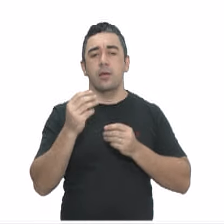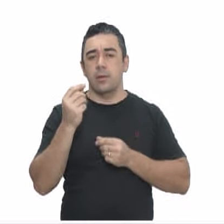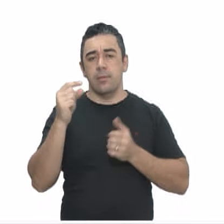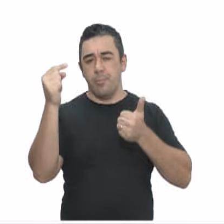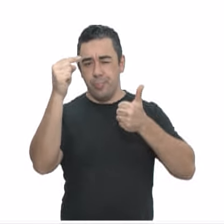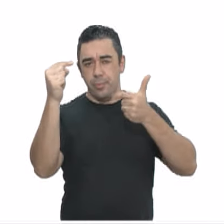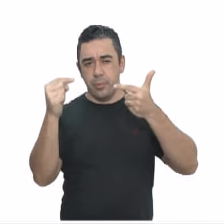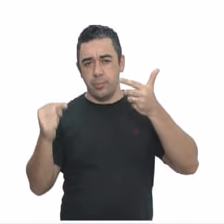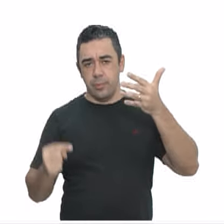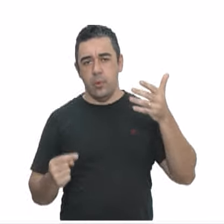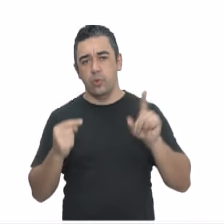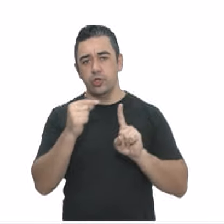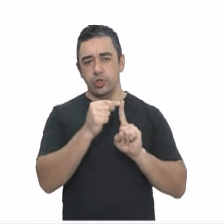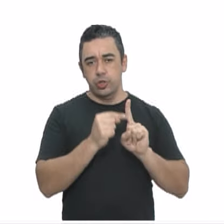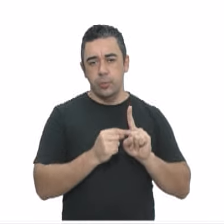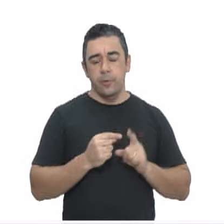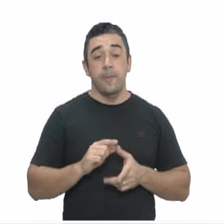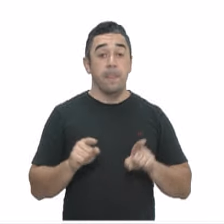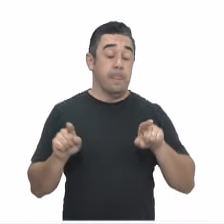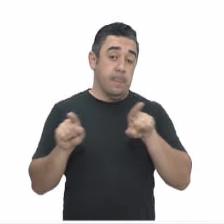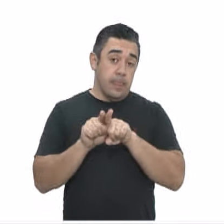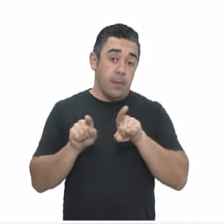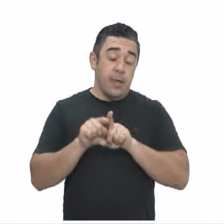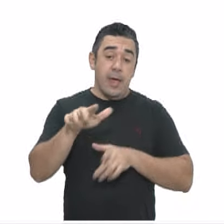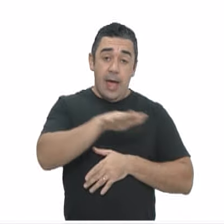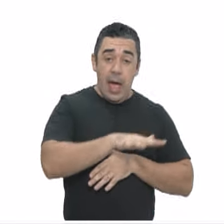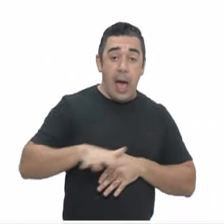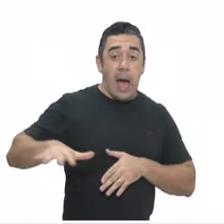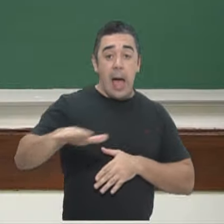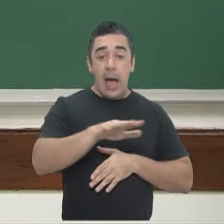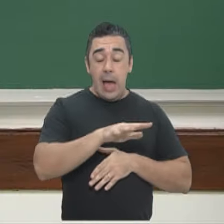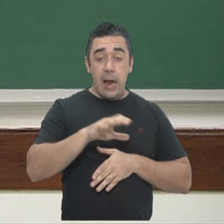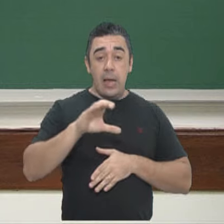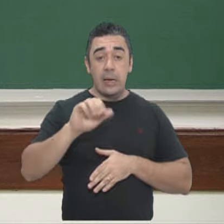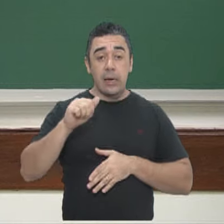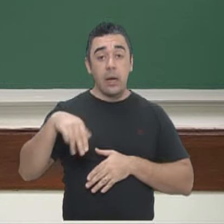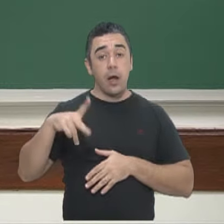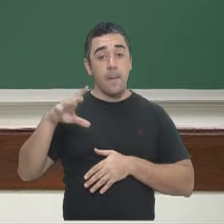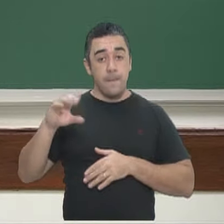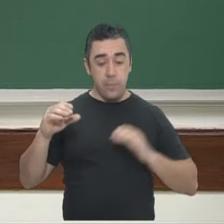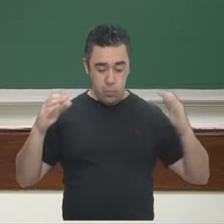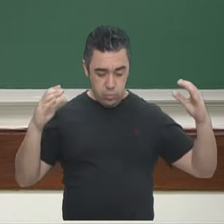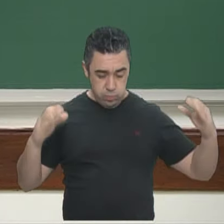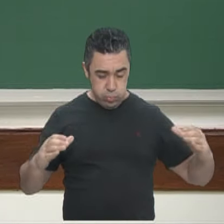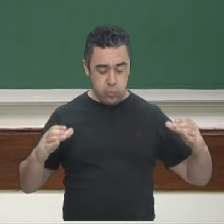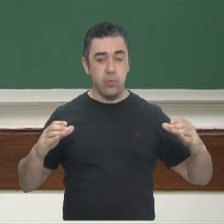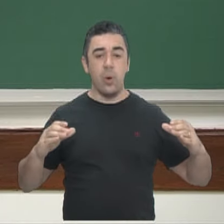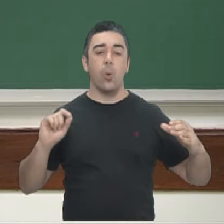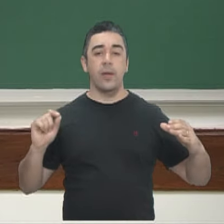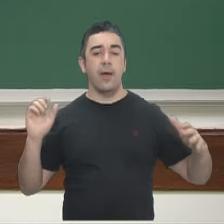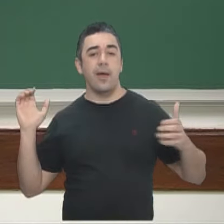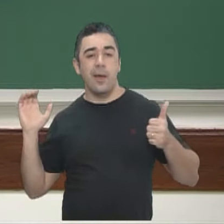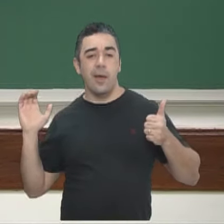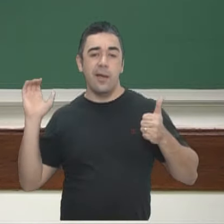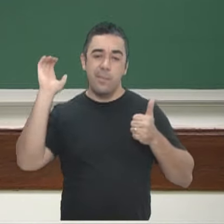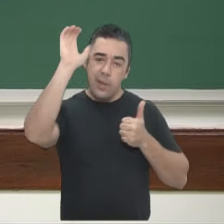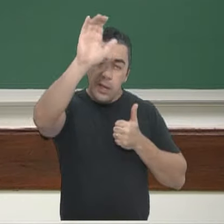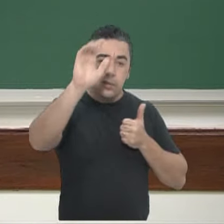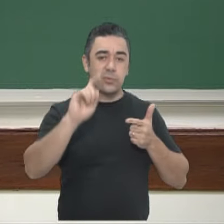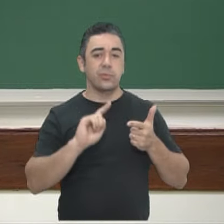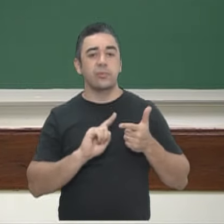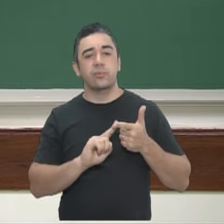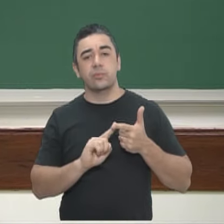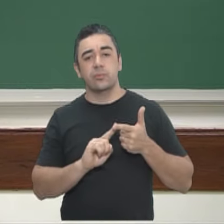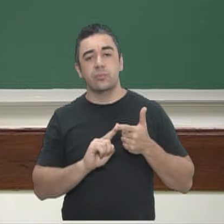são elas. E nós temos também a área de campo, em que ocorre as provas chamadas provas de campo, que são